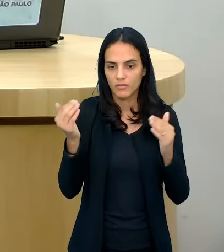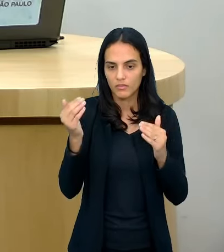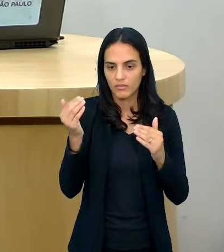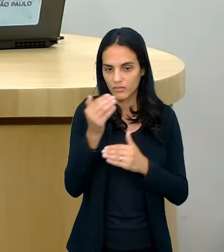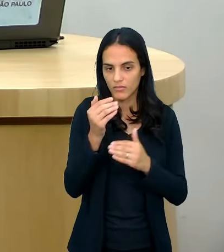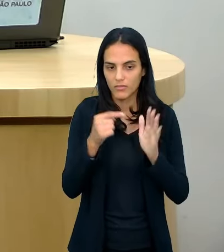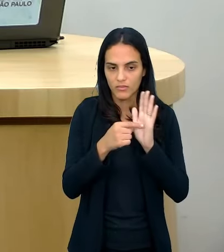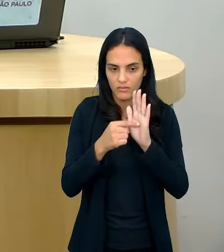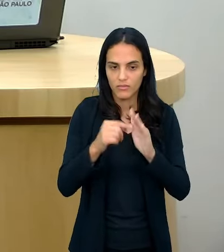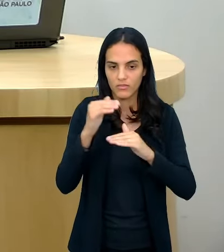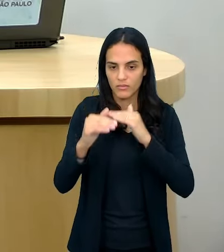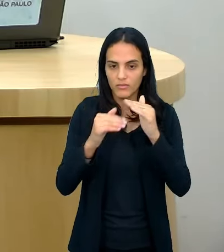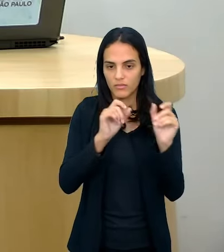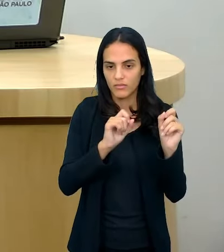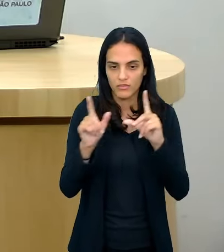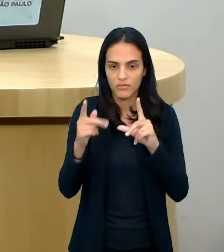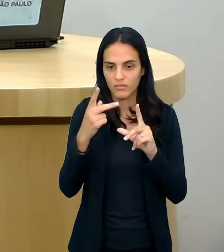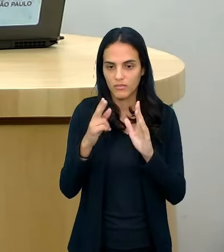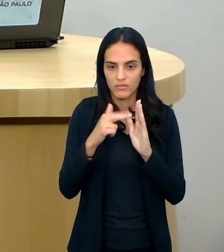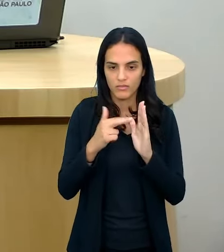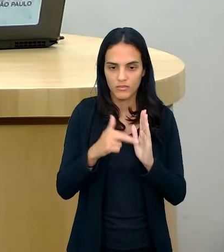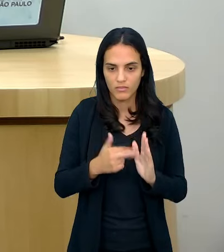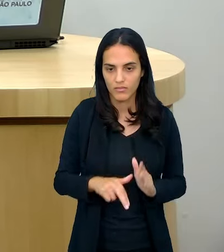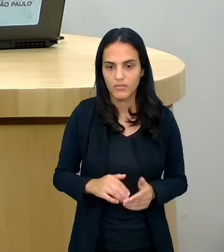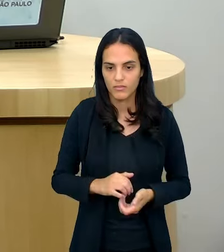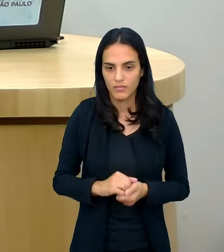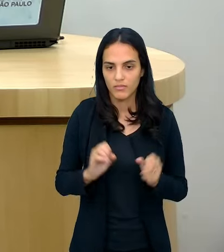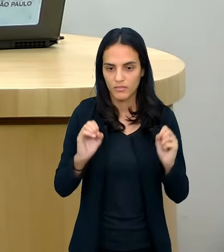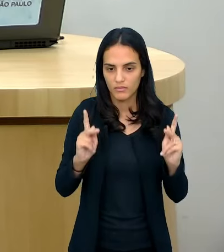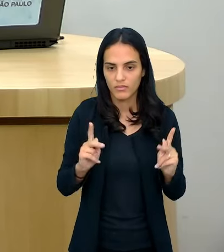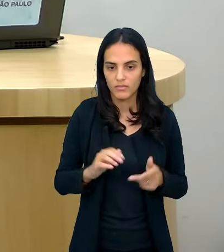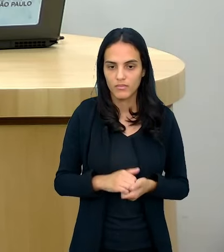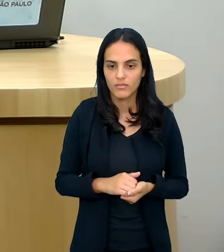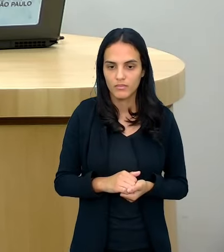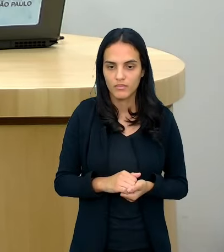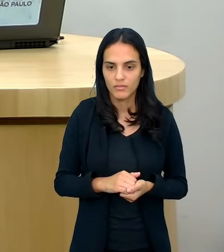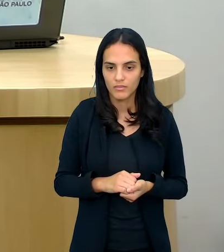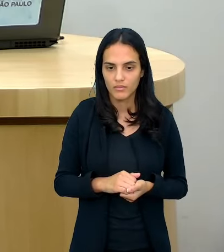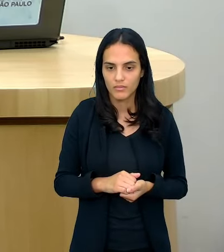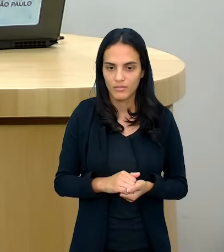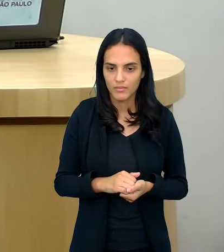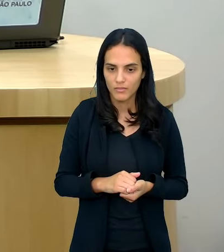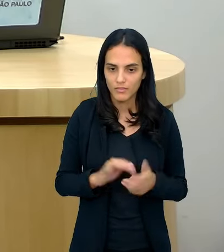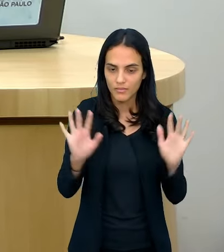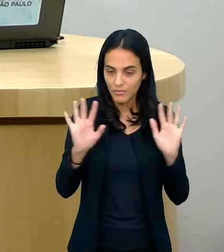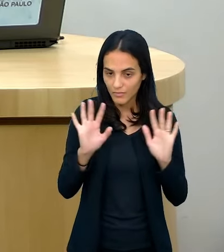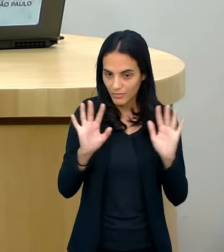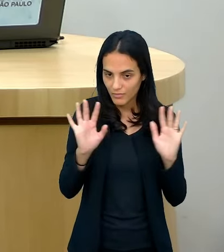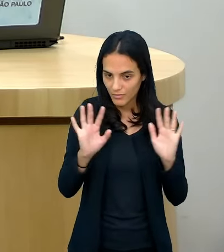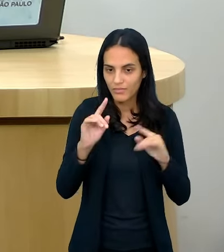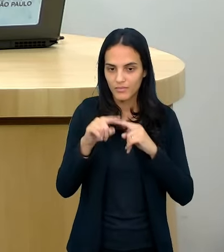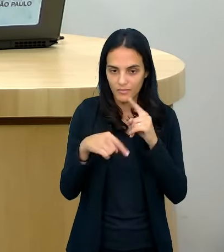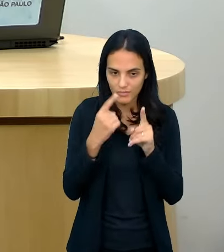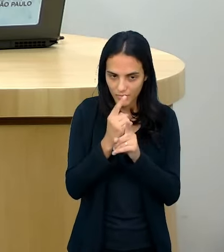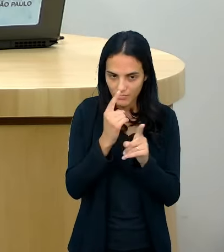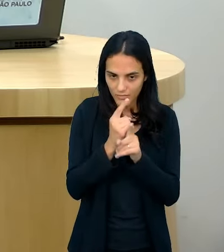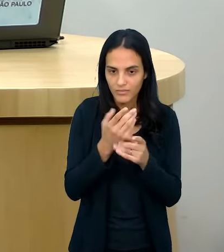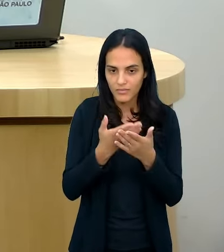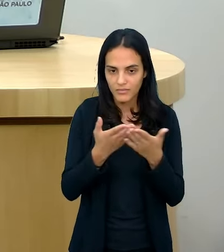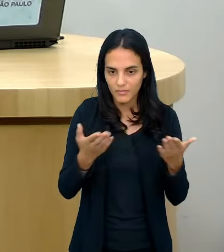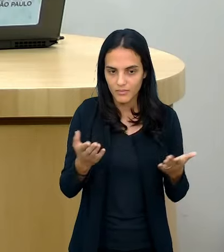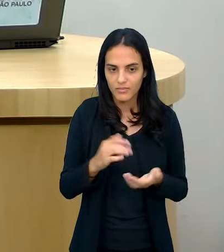desdobramento para vocês na tela, para vocês anotarem, enfim, fazer a atividade, tá? Então, eu vou falar tchau para vocês, até o próximo